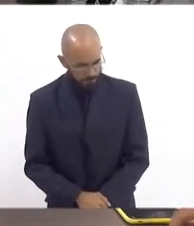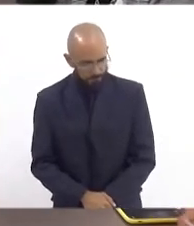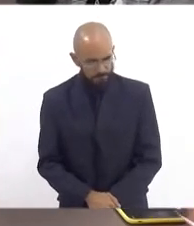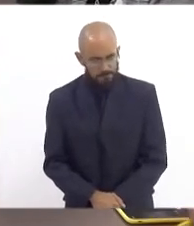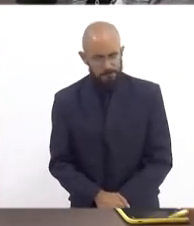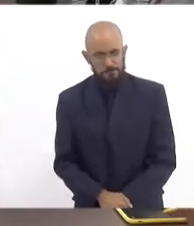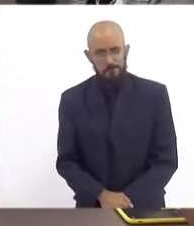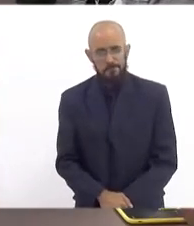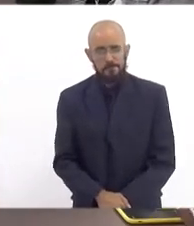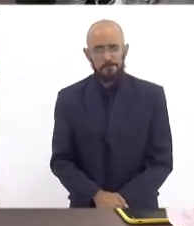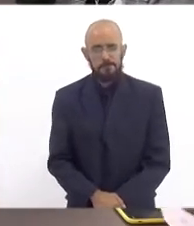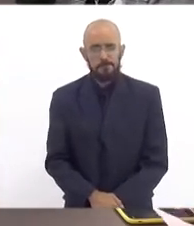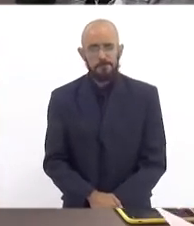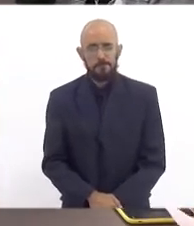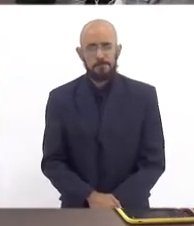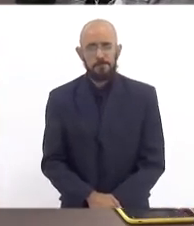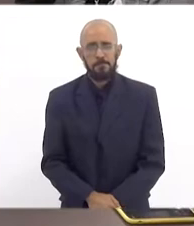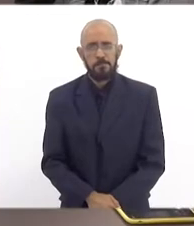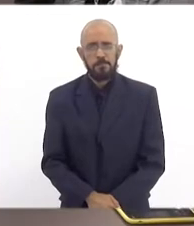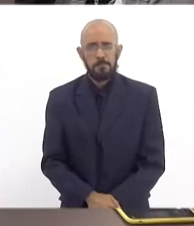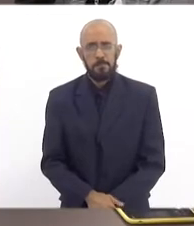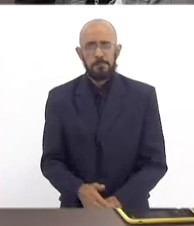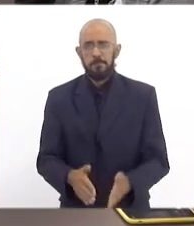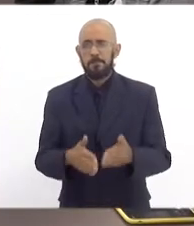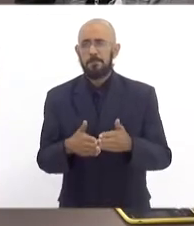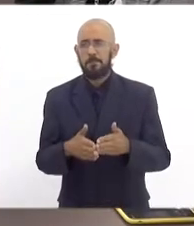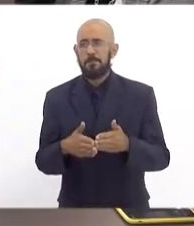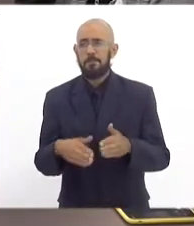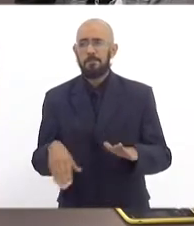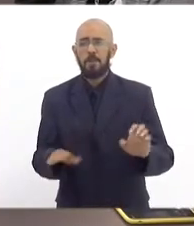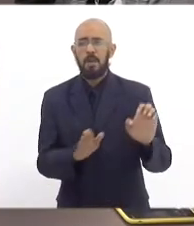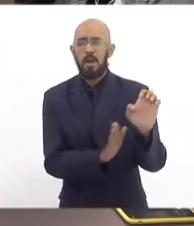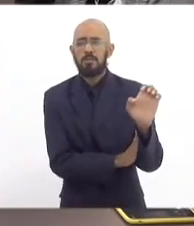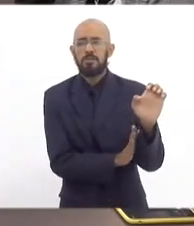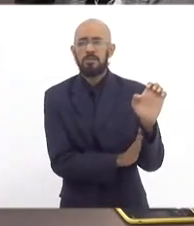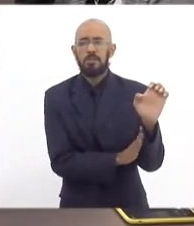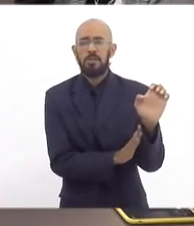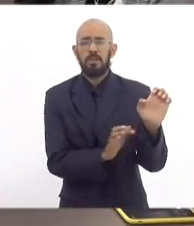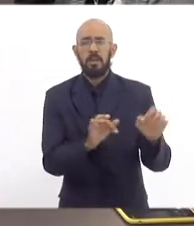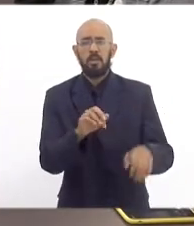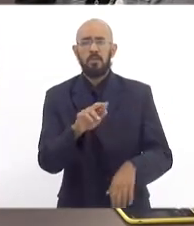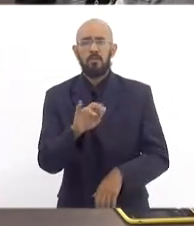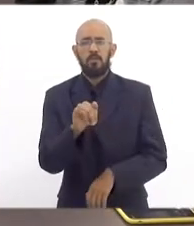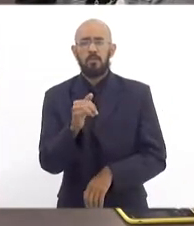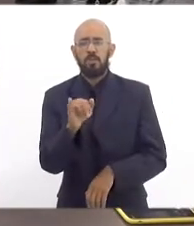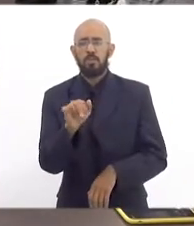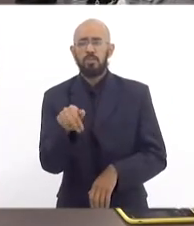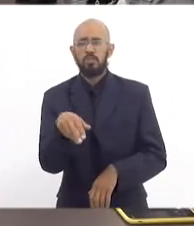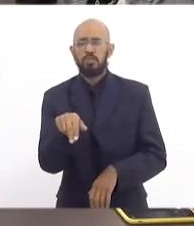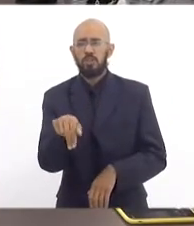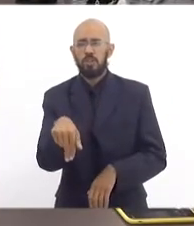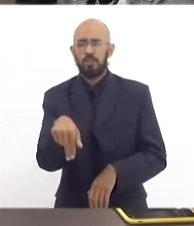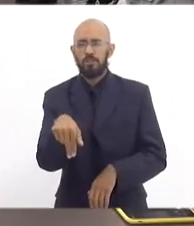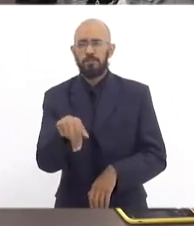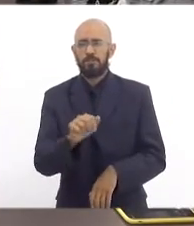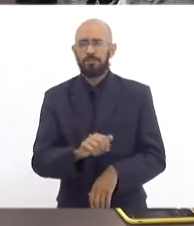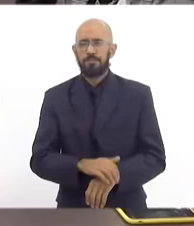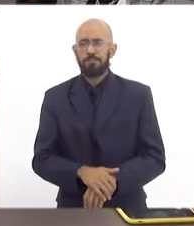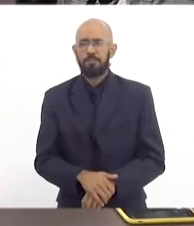e por favor aqui as esquerda o representante da fusion Tô começando aqui a esquerda